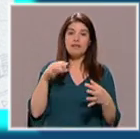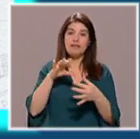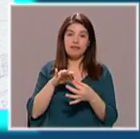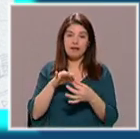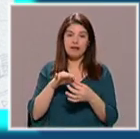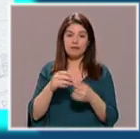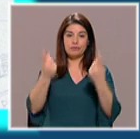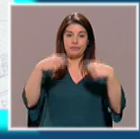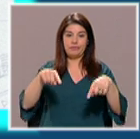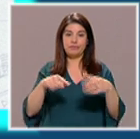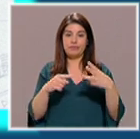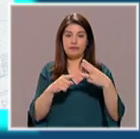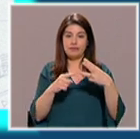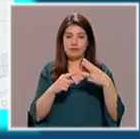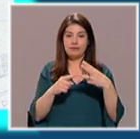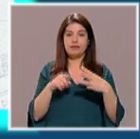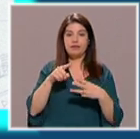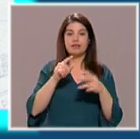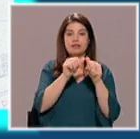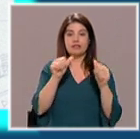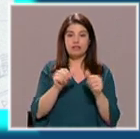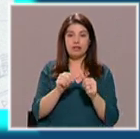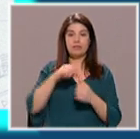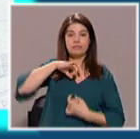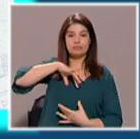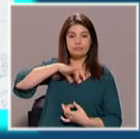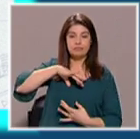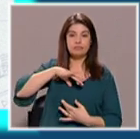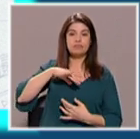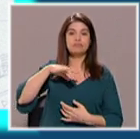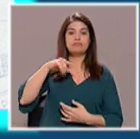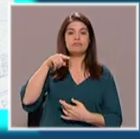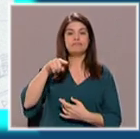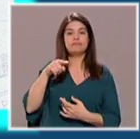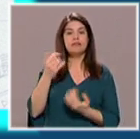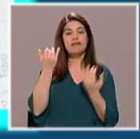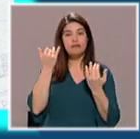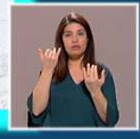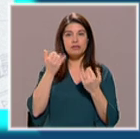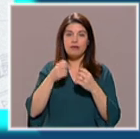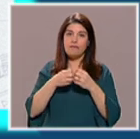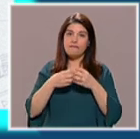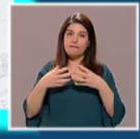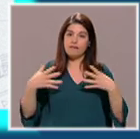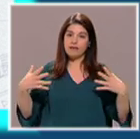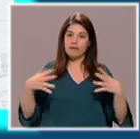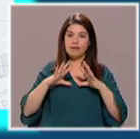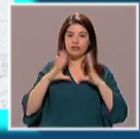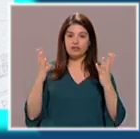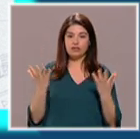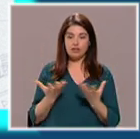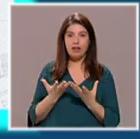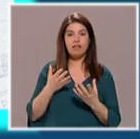que no caso do sistema endócrino ou hormonal, a mensagem tem um caráter amplo, podendo atuar sobre